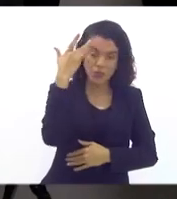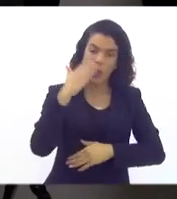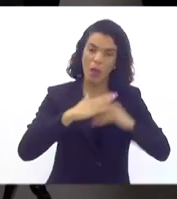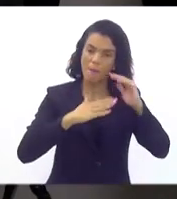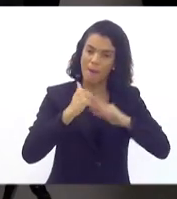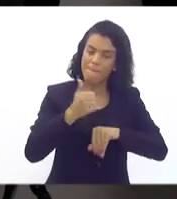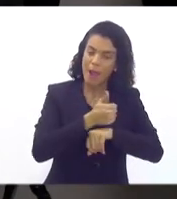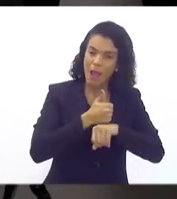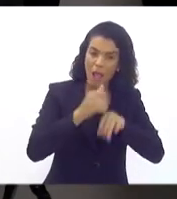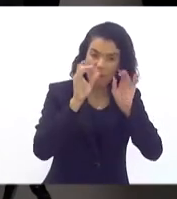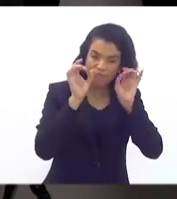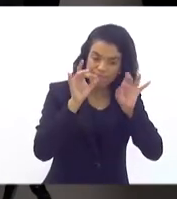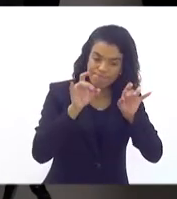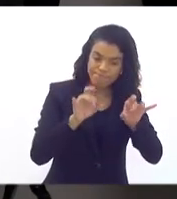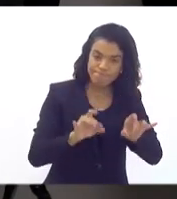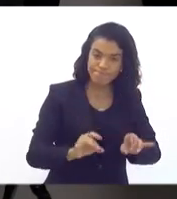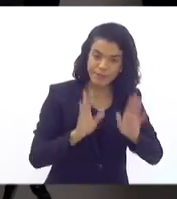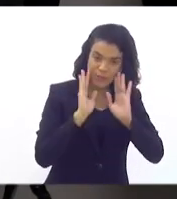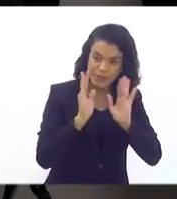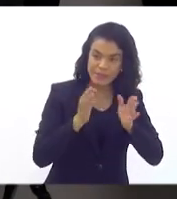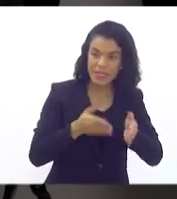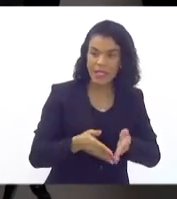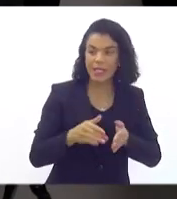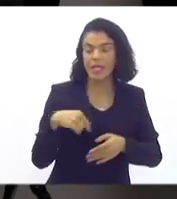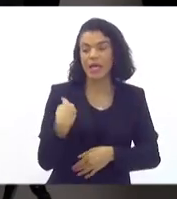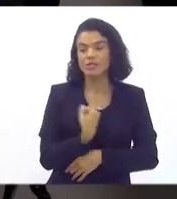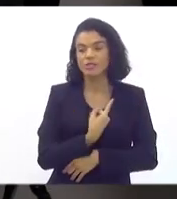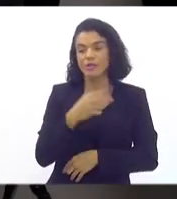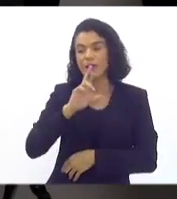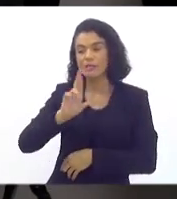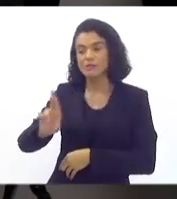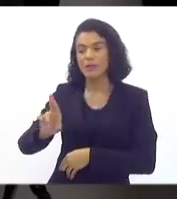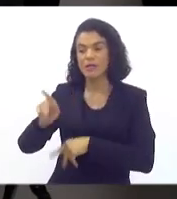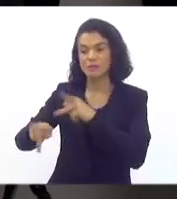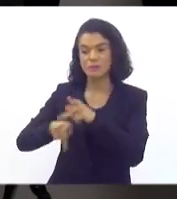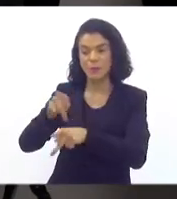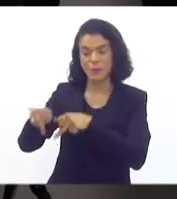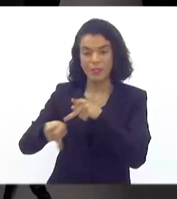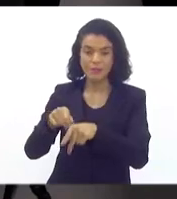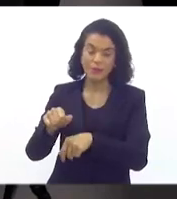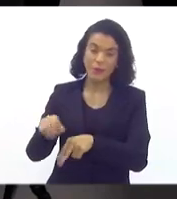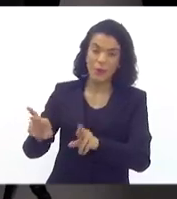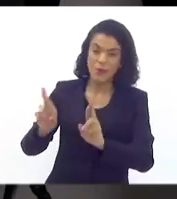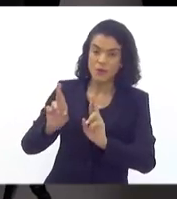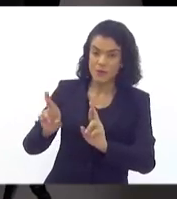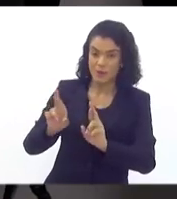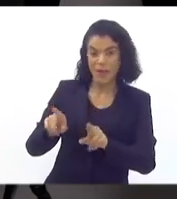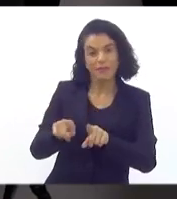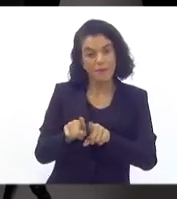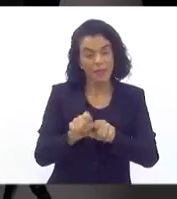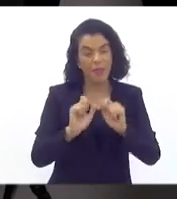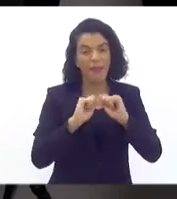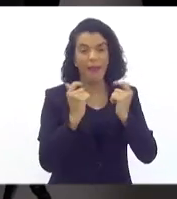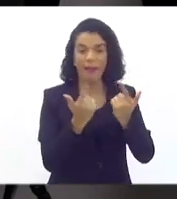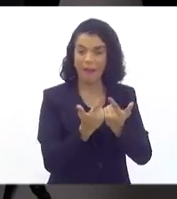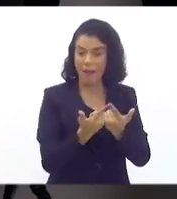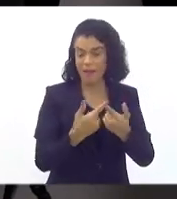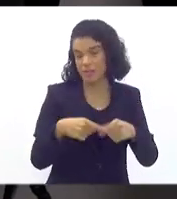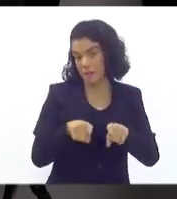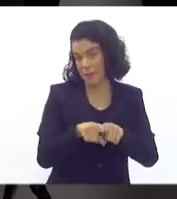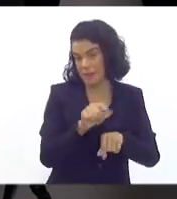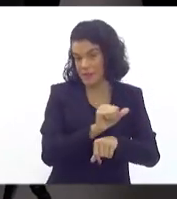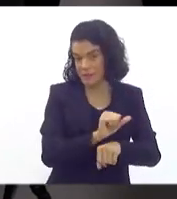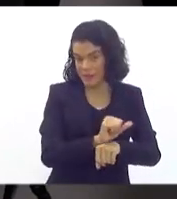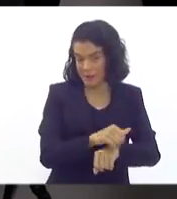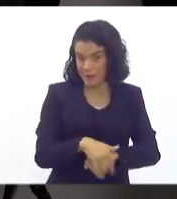nossos processos pudessem andar e a gente pudesse dar a resposta que a sociedade espera e que essa casa também espera Como eu disse aqui